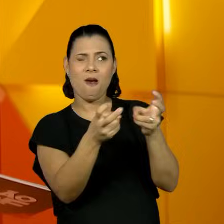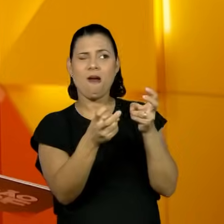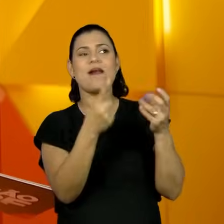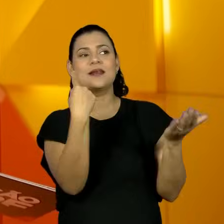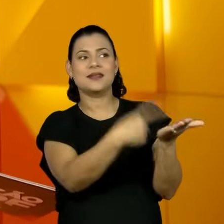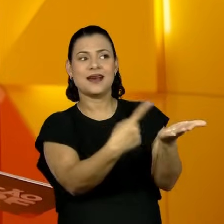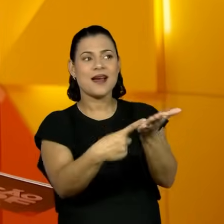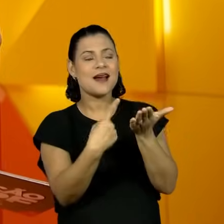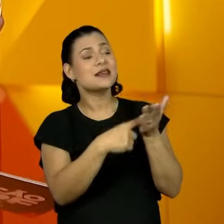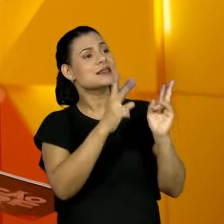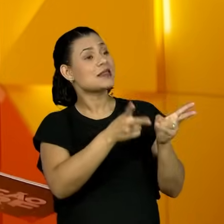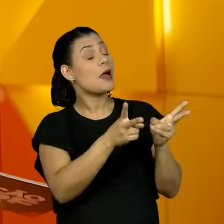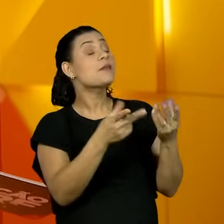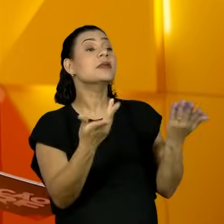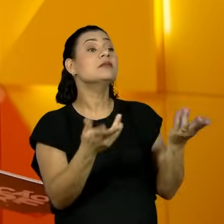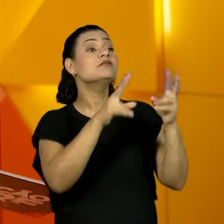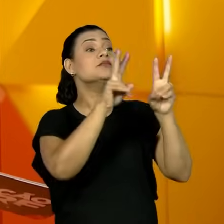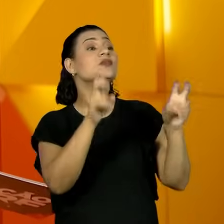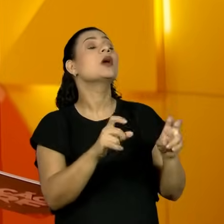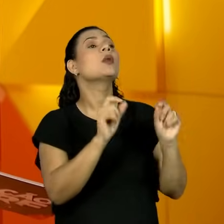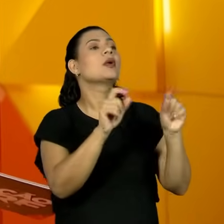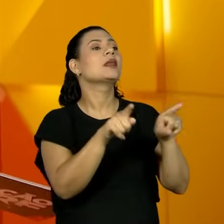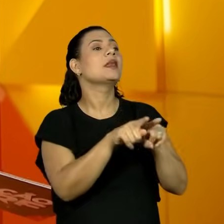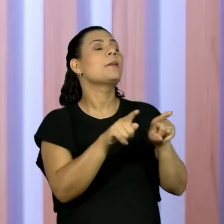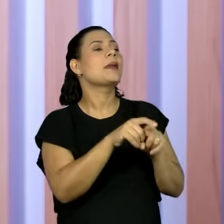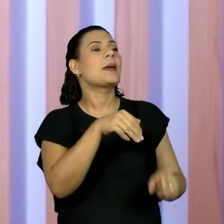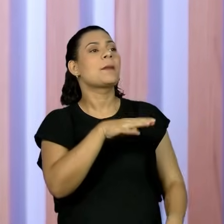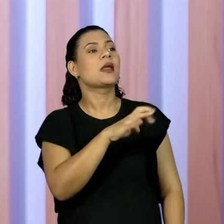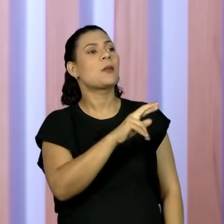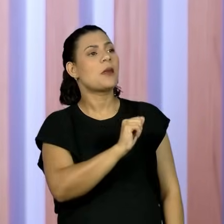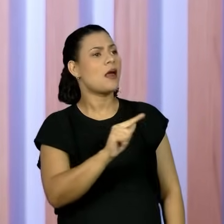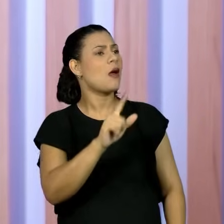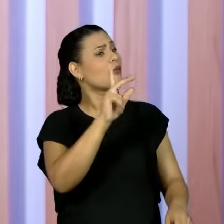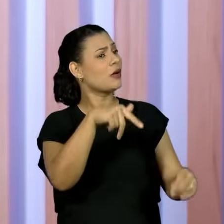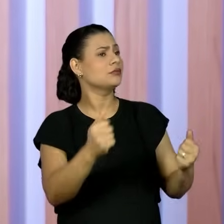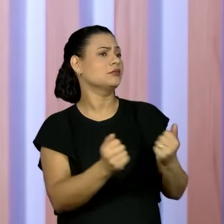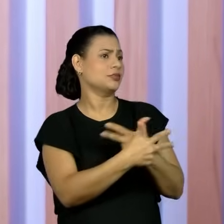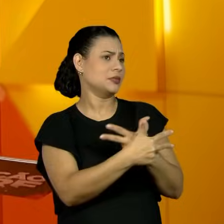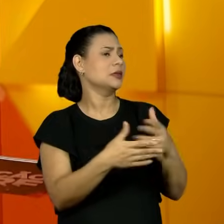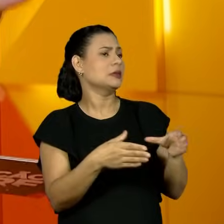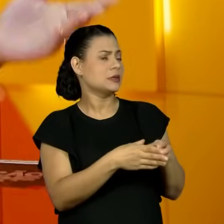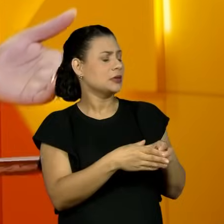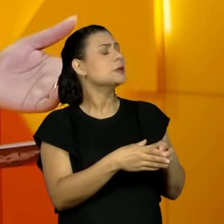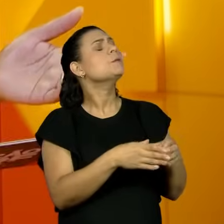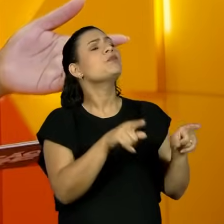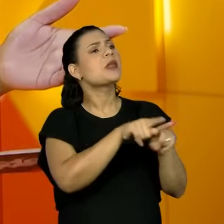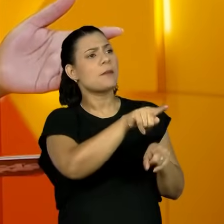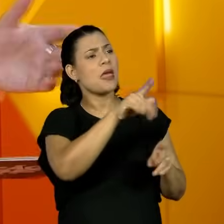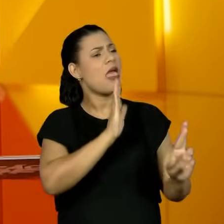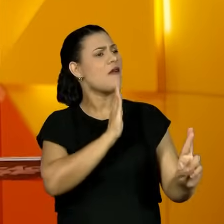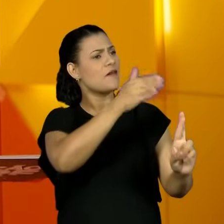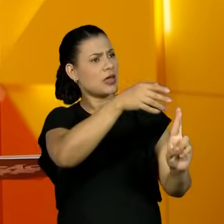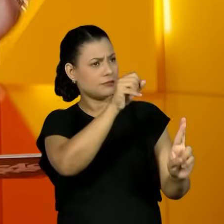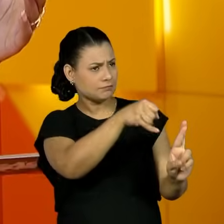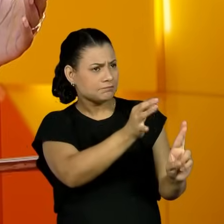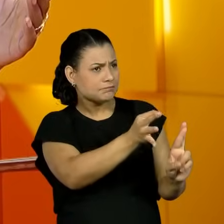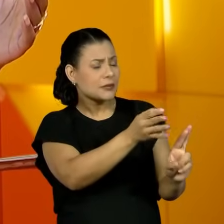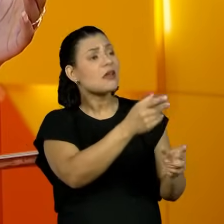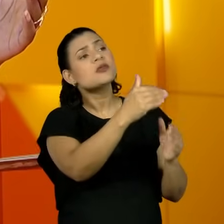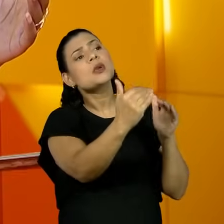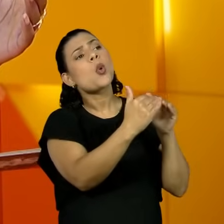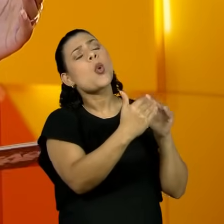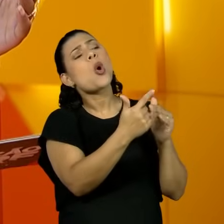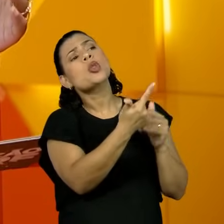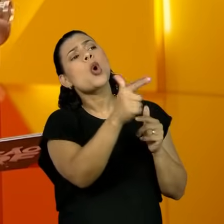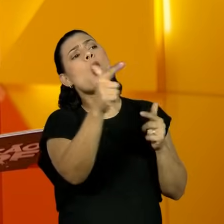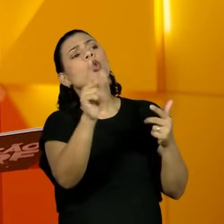movimentação. Ele traz Mano Brown ali como uma referência de intelectual. Você concorda com o Thiago? Que outros nomes que a gente